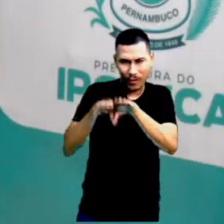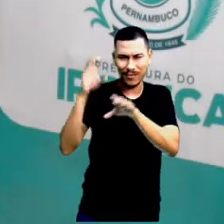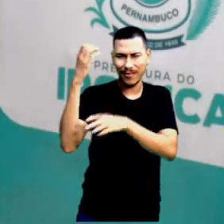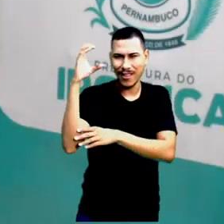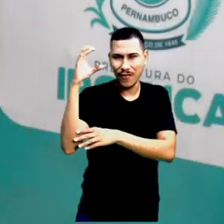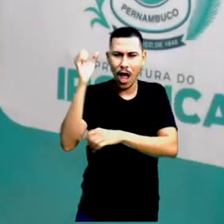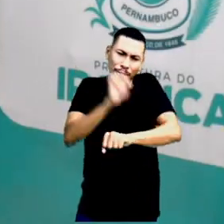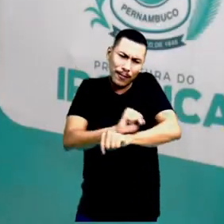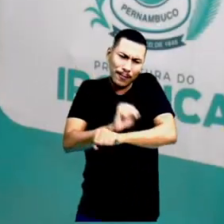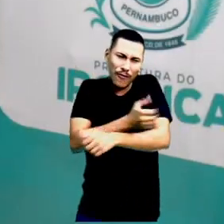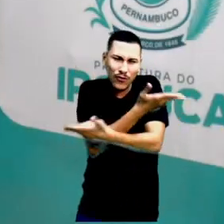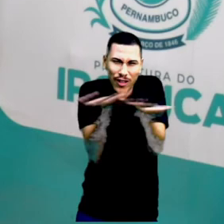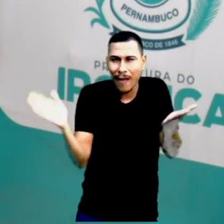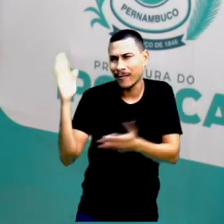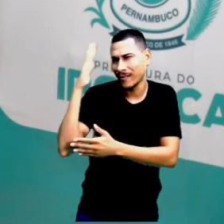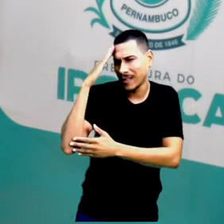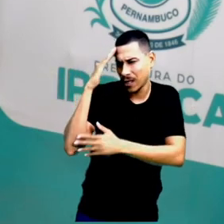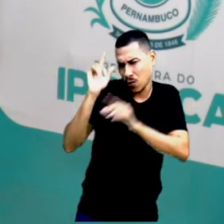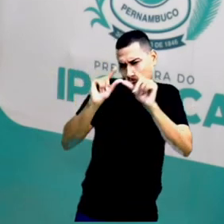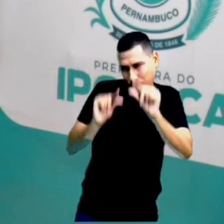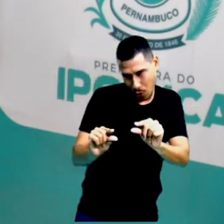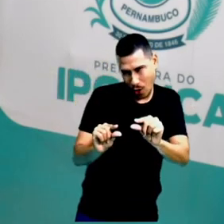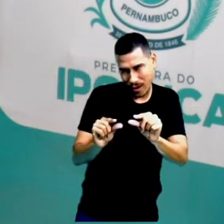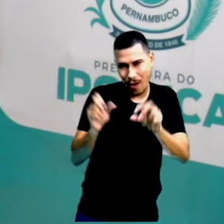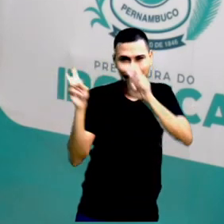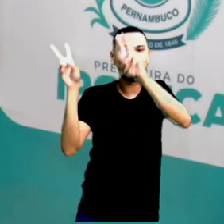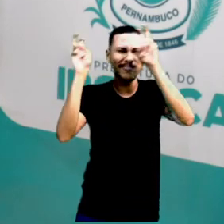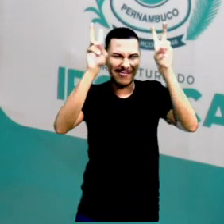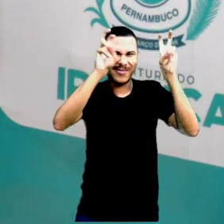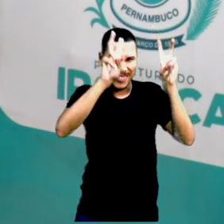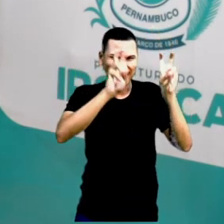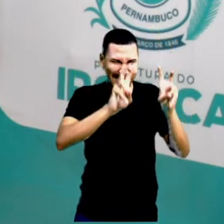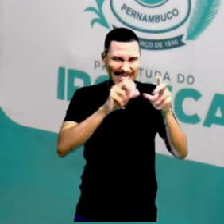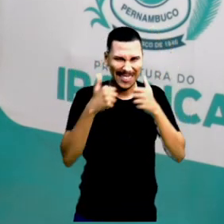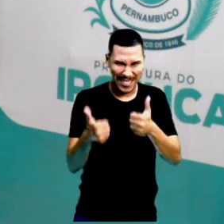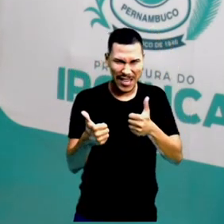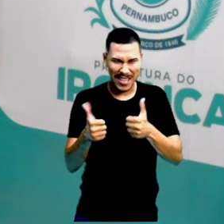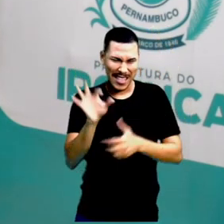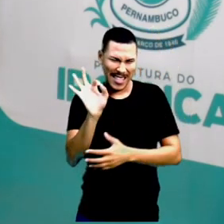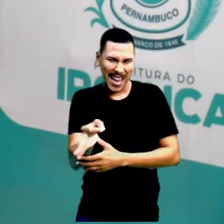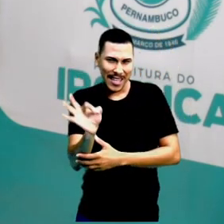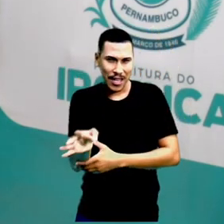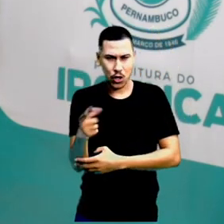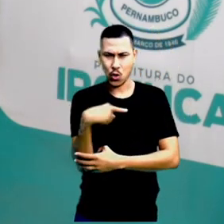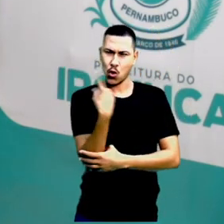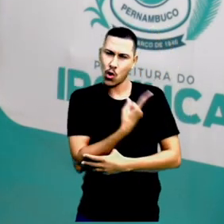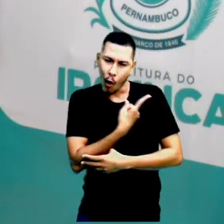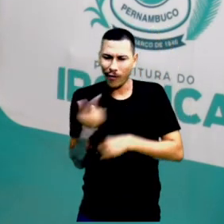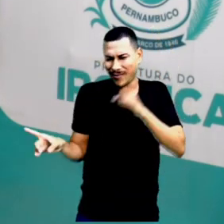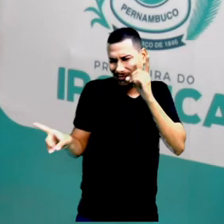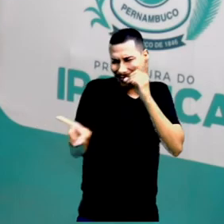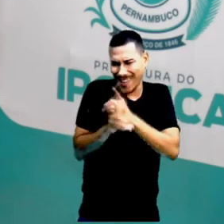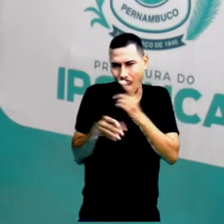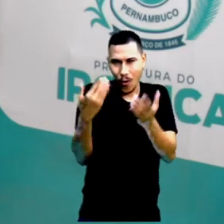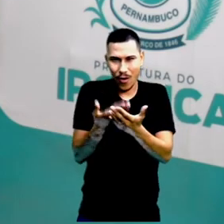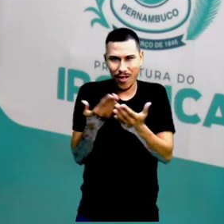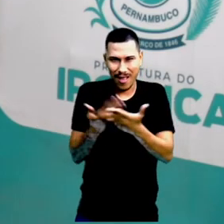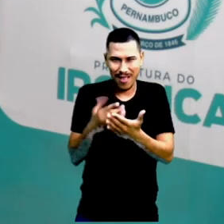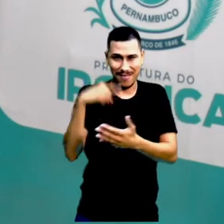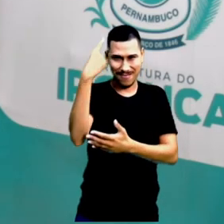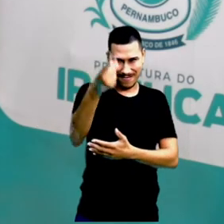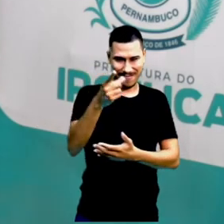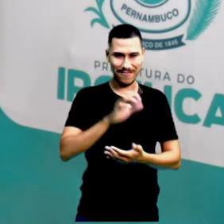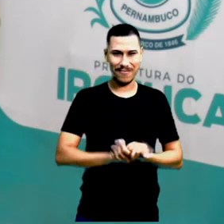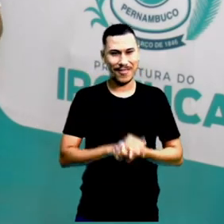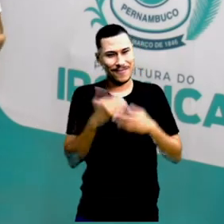que vocês tenham compreendido um pouco este assunto. Com certeza, nós nos veremos na próxima